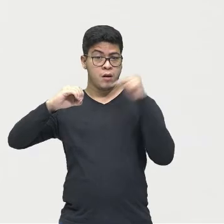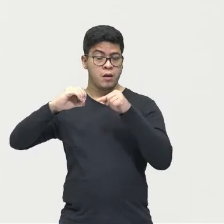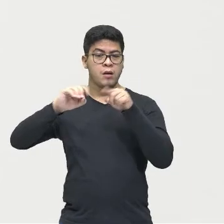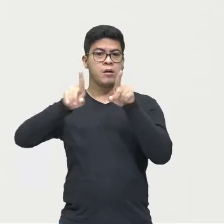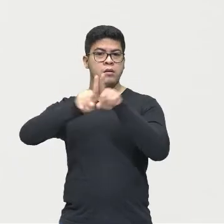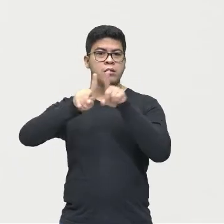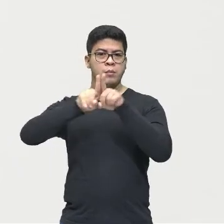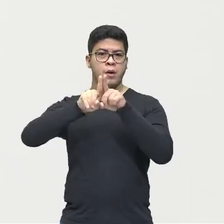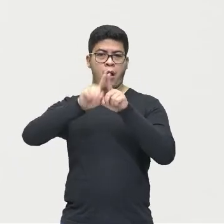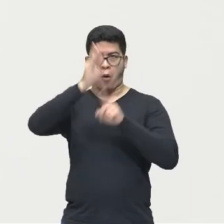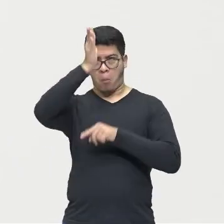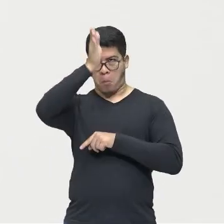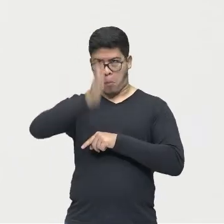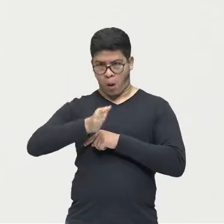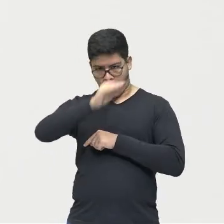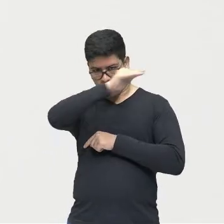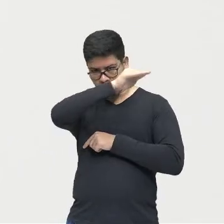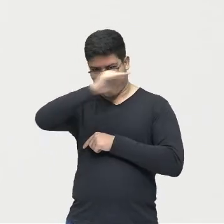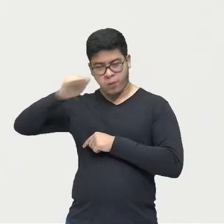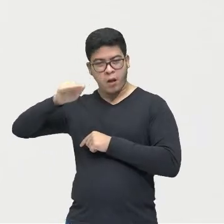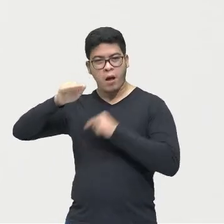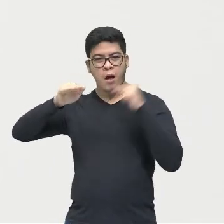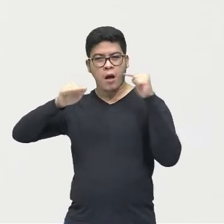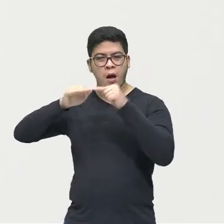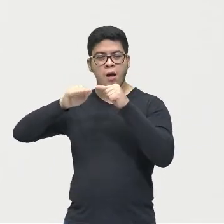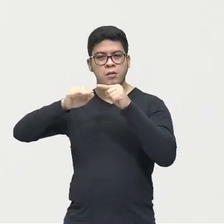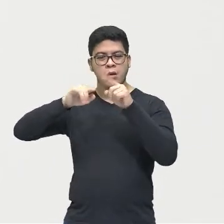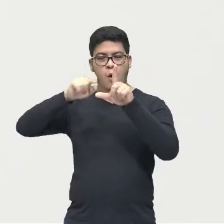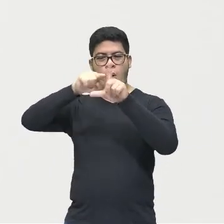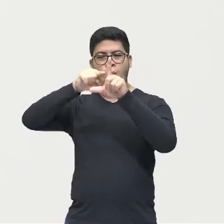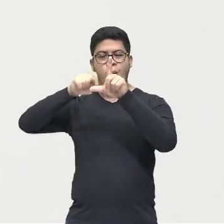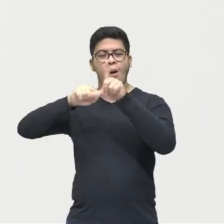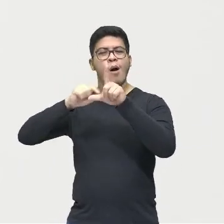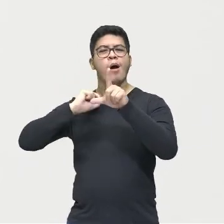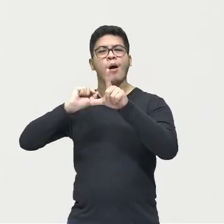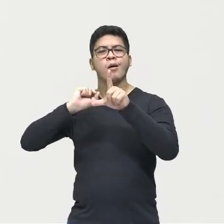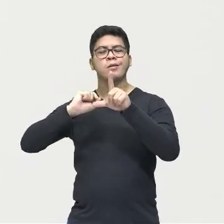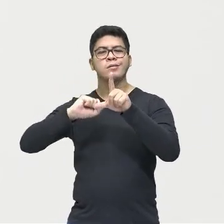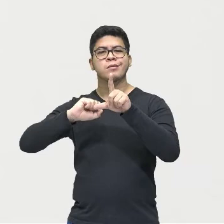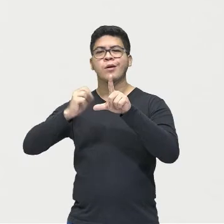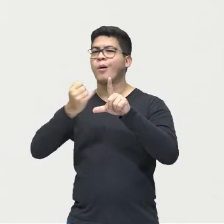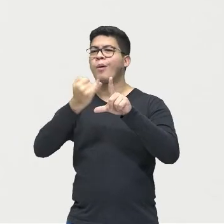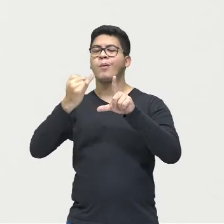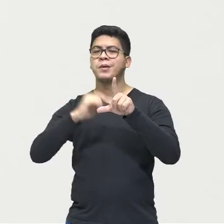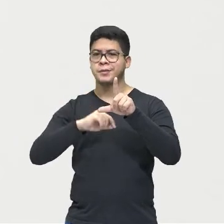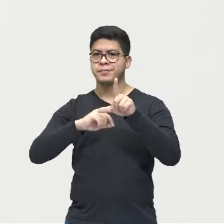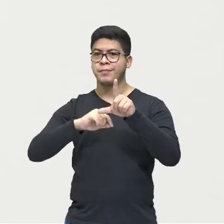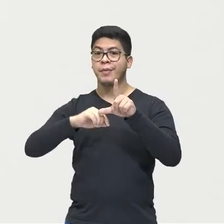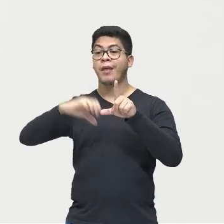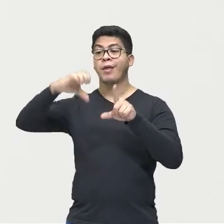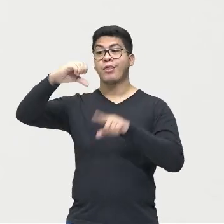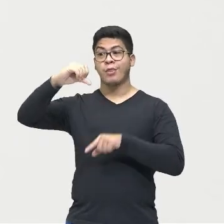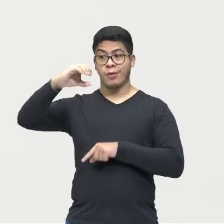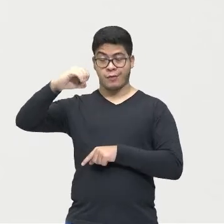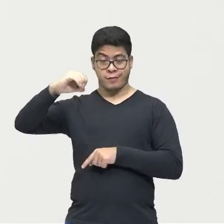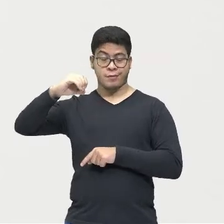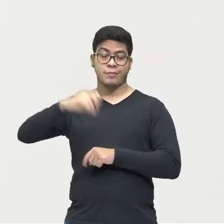eixo de simetria, que é o ponto médio, né, o ponto central da imagem, da figura do losango.